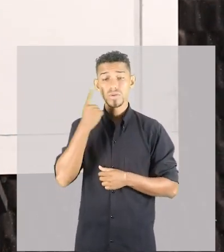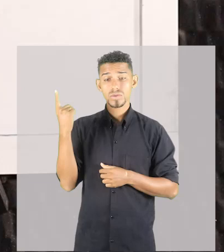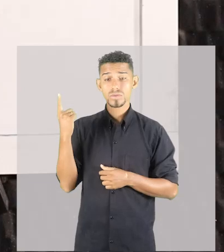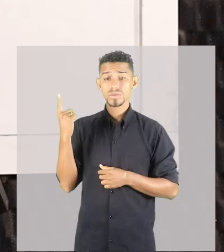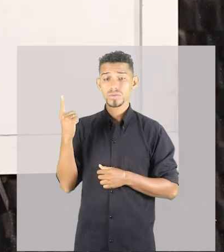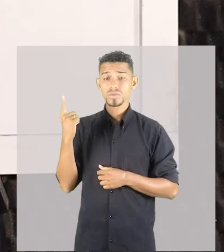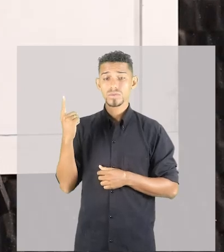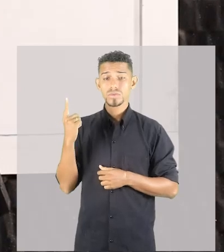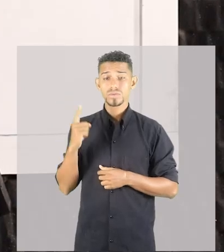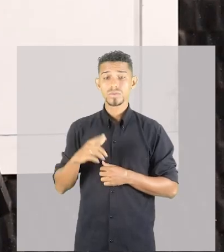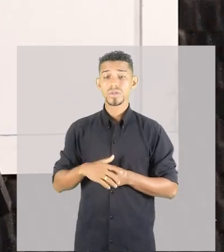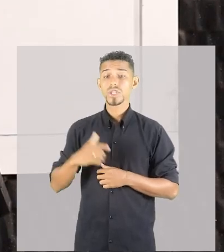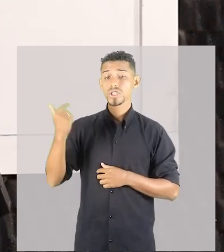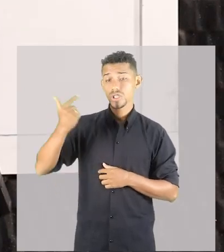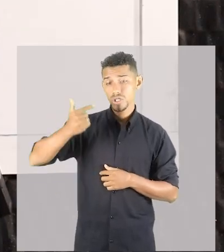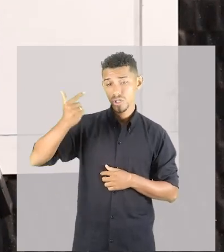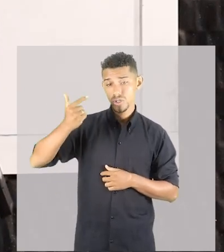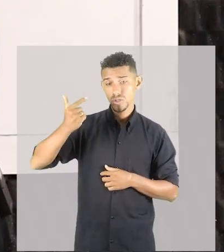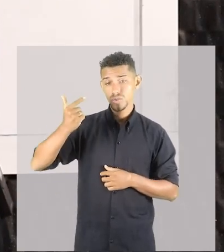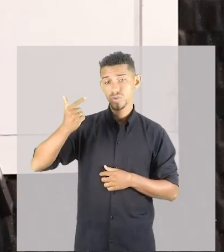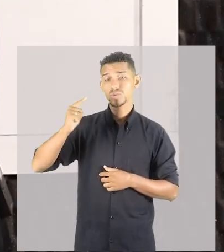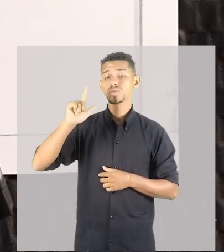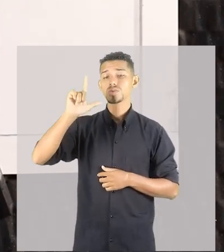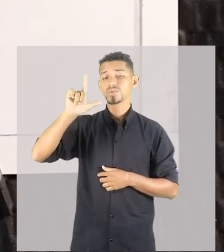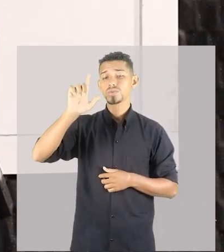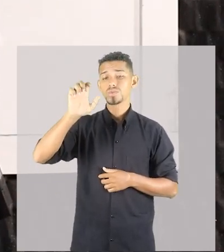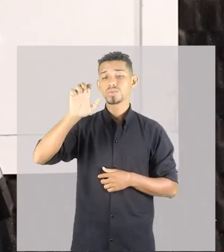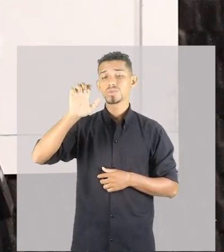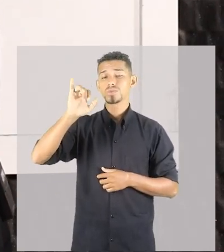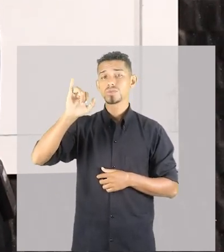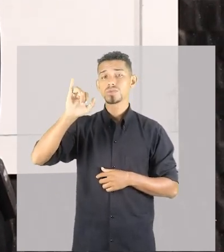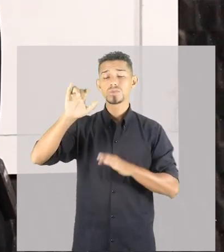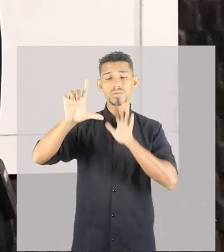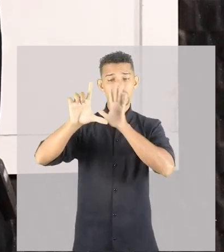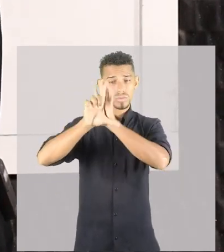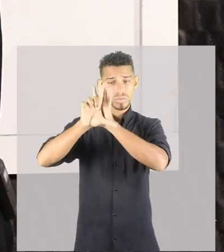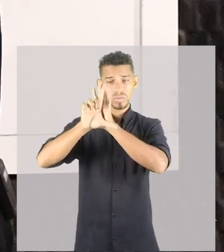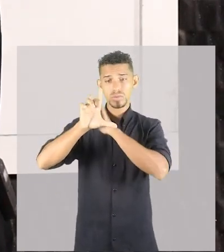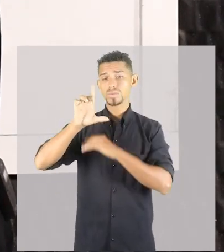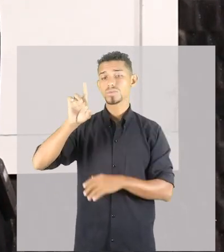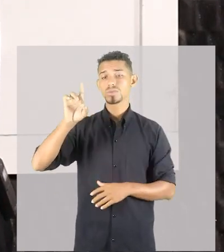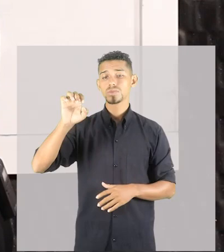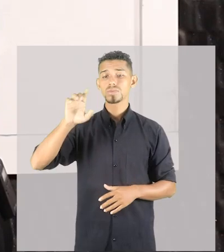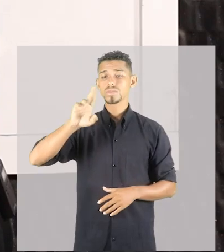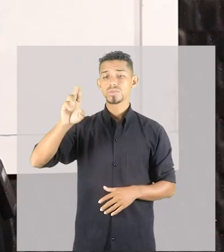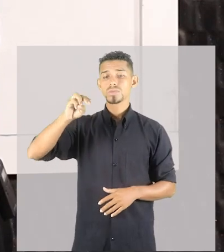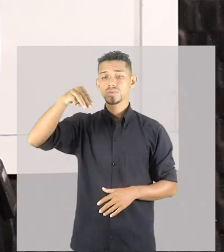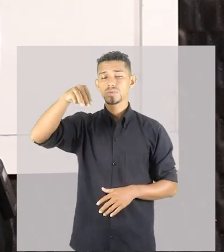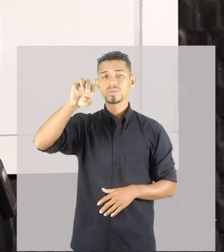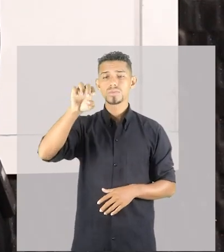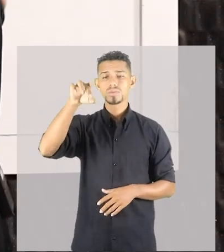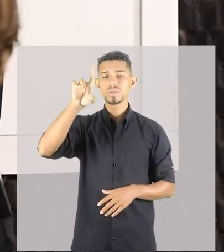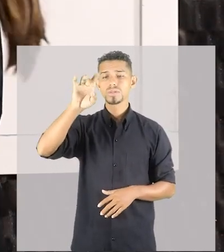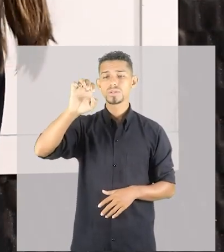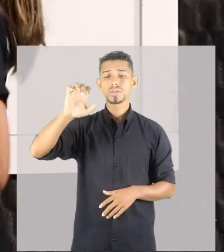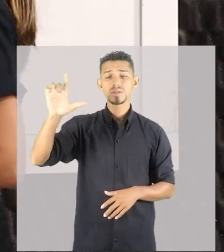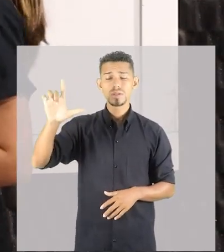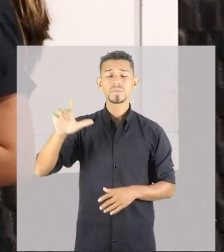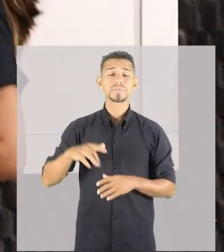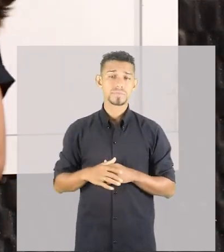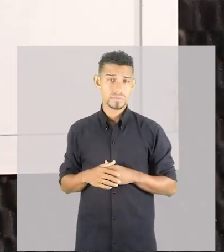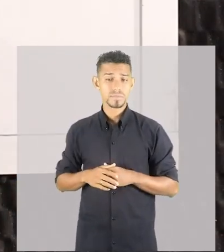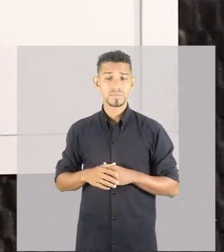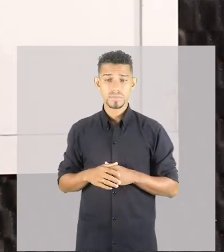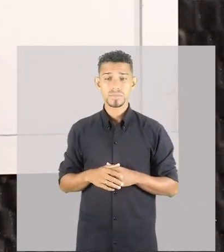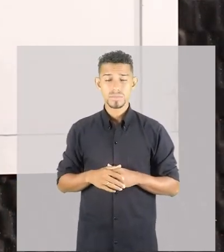um cruzamento de segunda lei de Mendel, tá? Esse cruzamento aqui, ó,